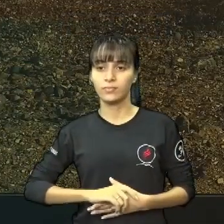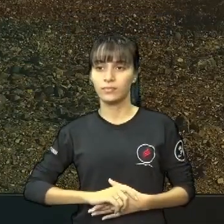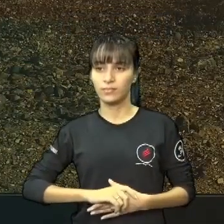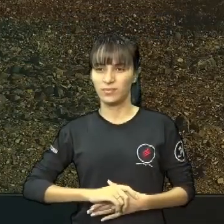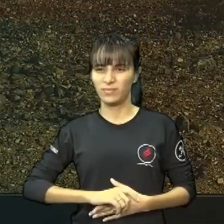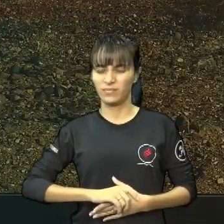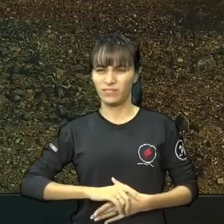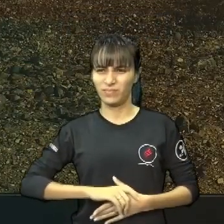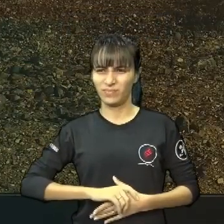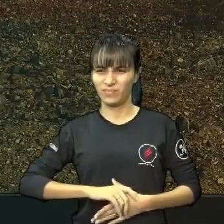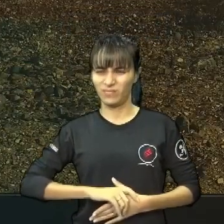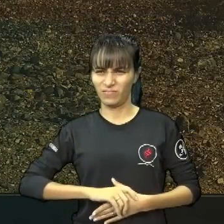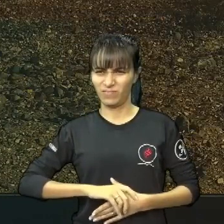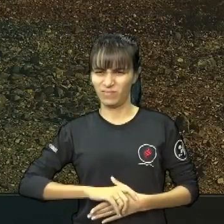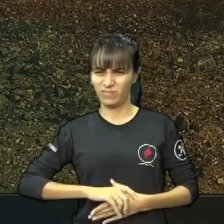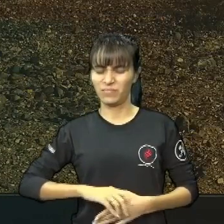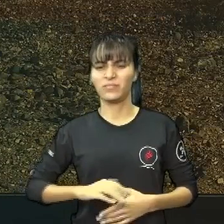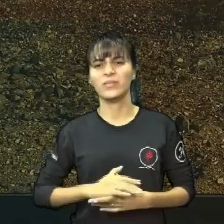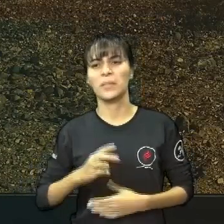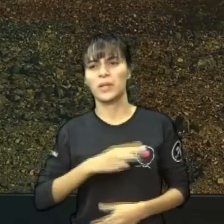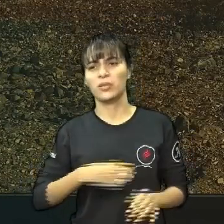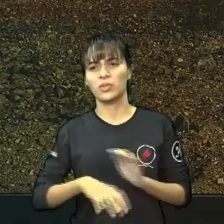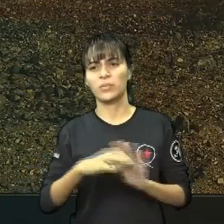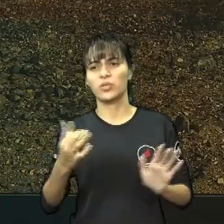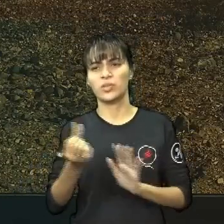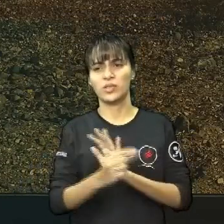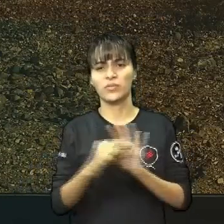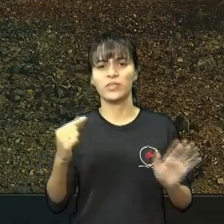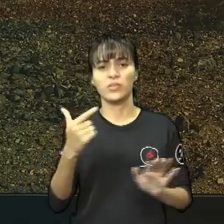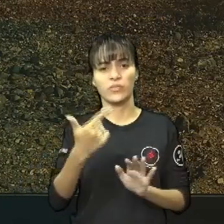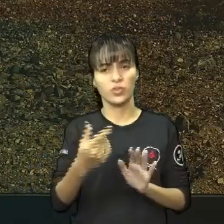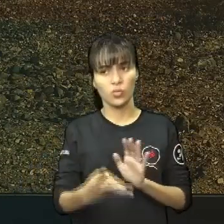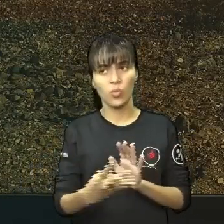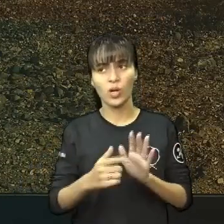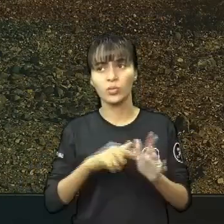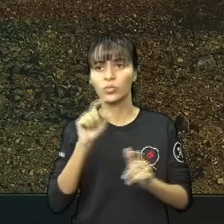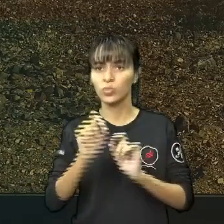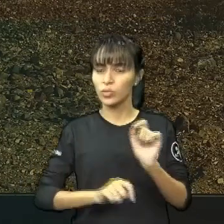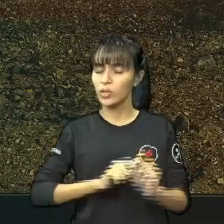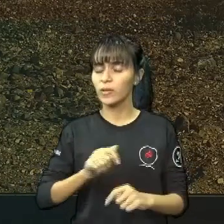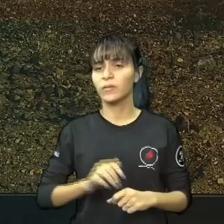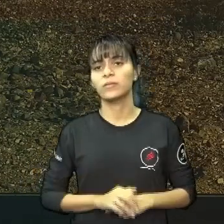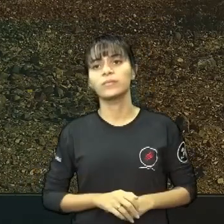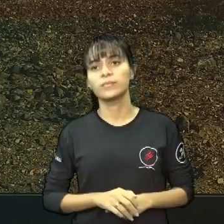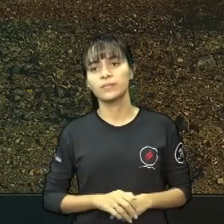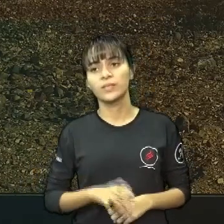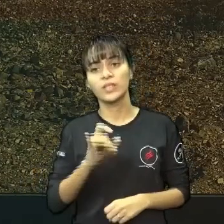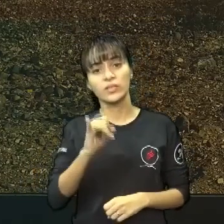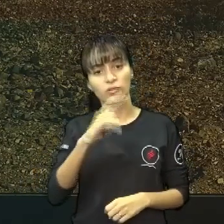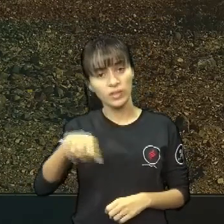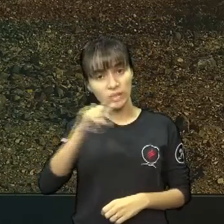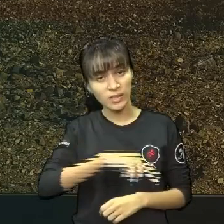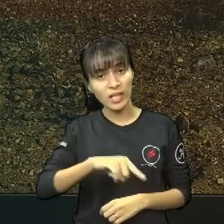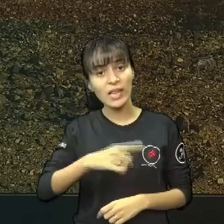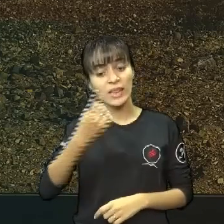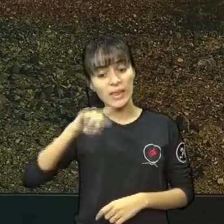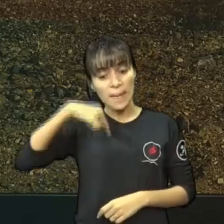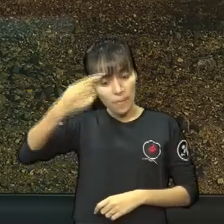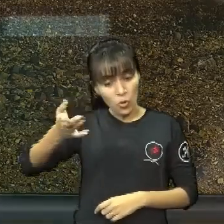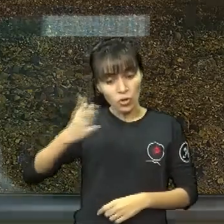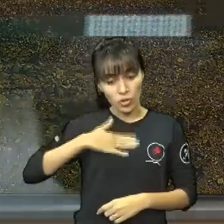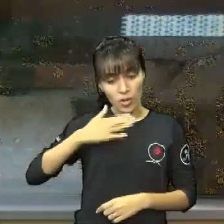foi Jesus que falou em Mateus 16:24 quem quiser vir após mim